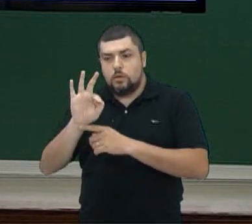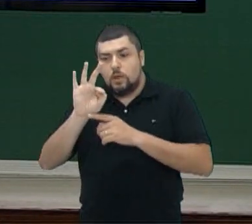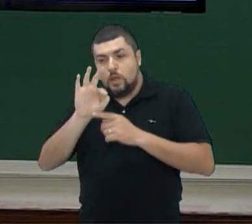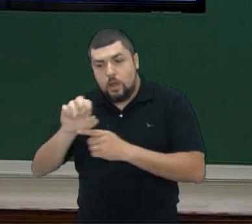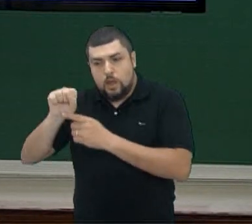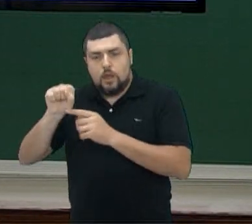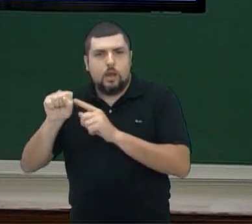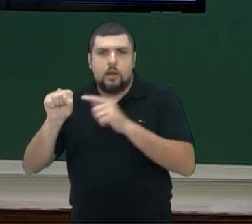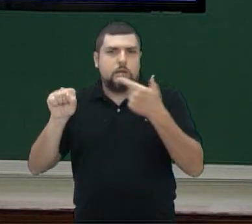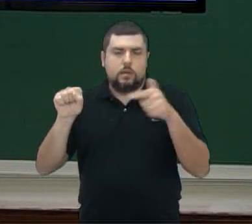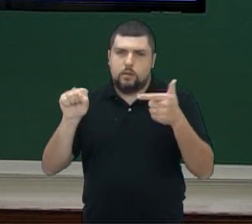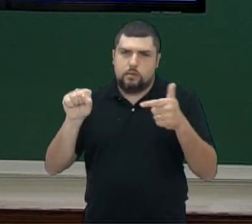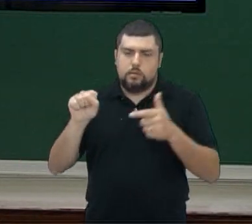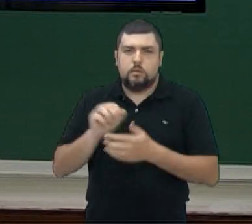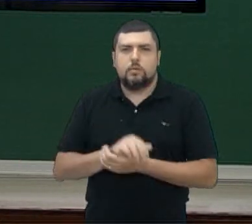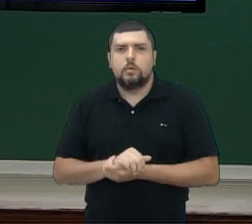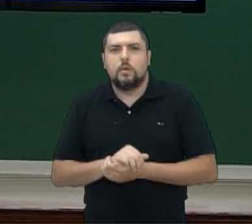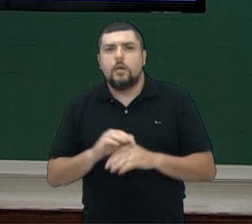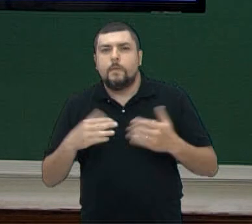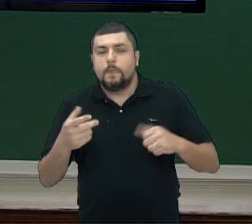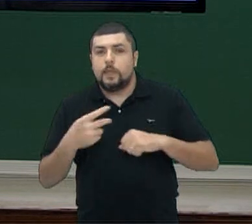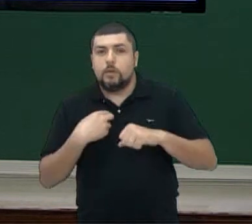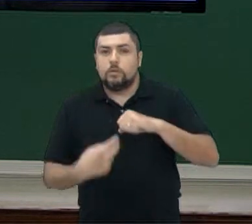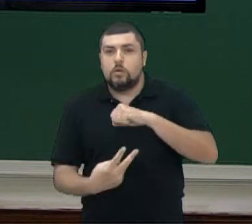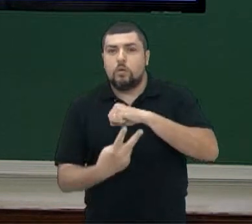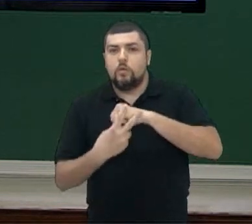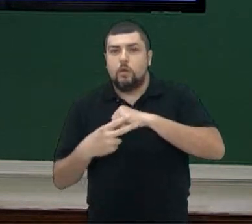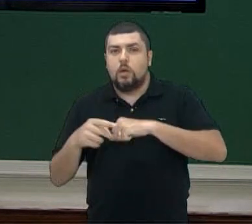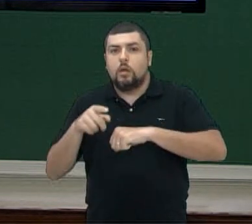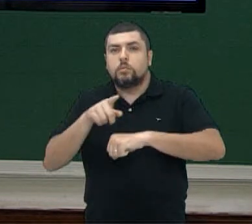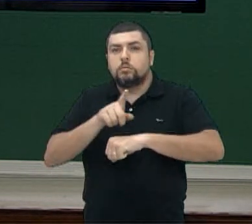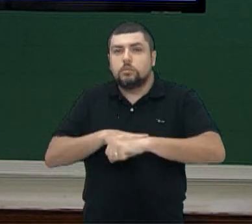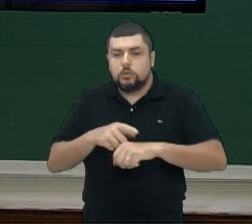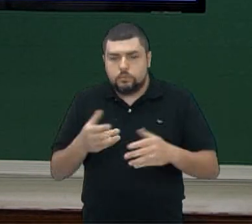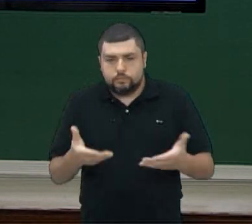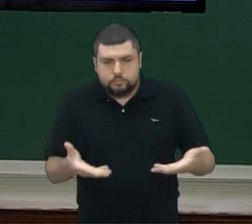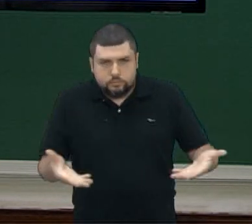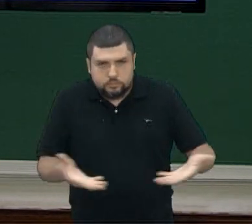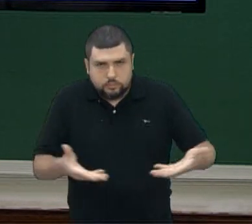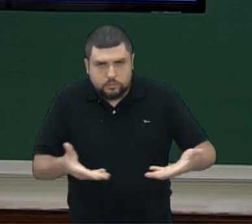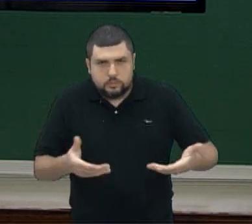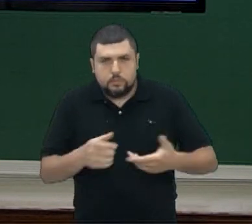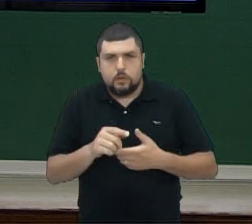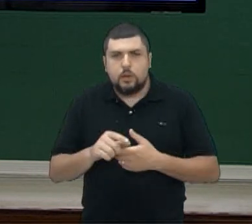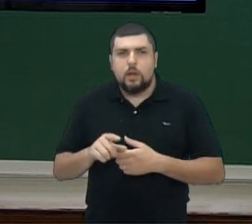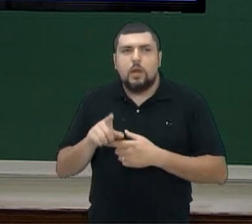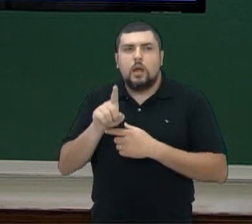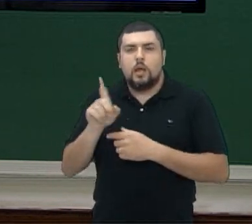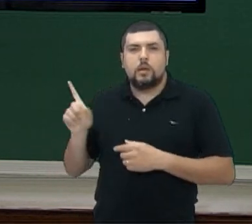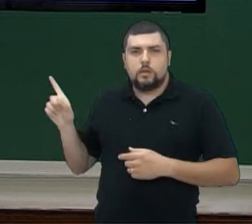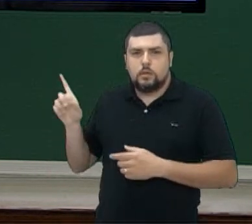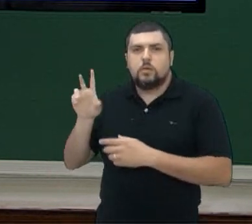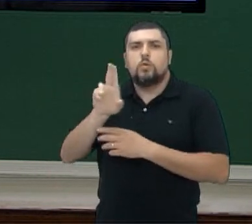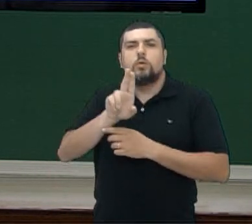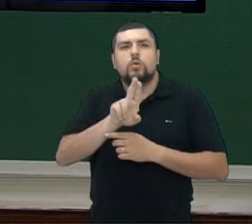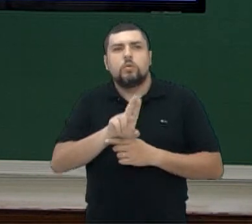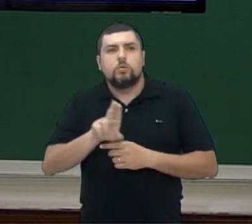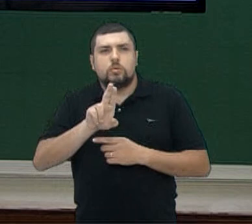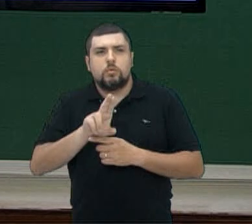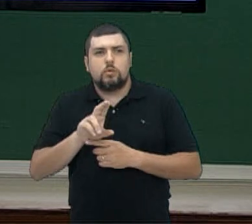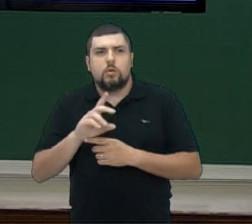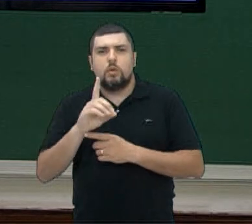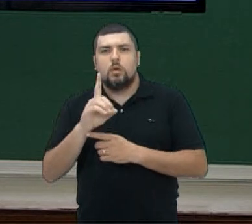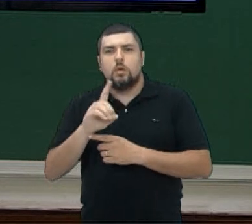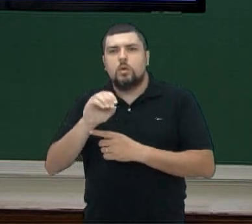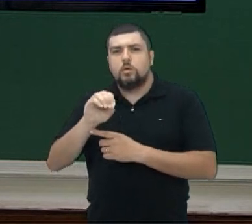uma pergunta no tempo presente, né, a gente usa o do ou does, no caso aqui foi o does, tá? E daí a gente não põe o S.